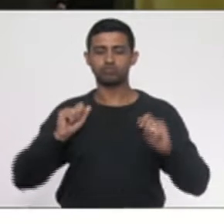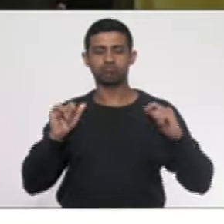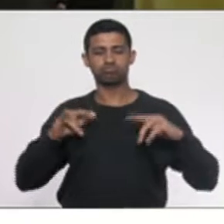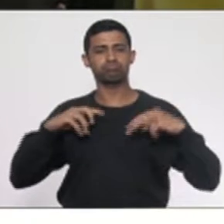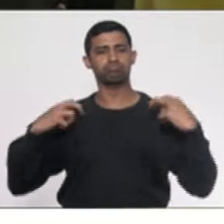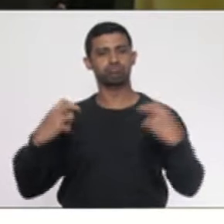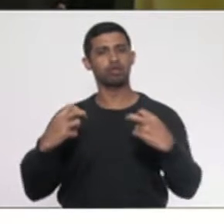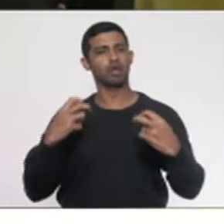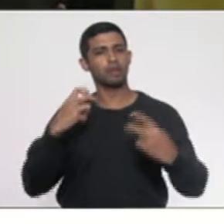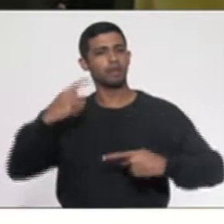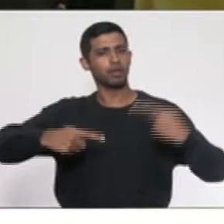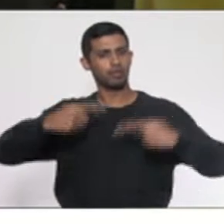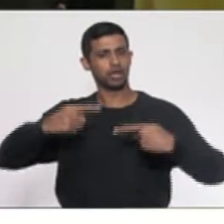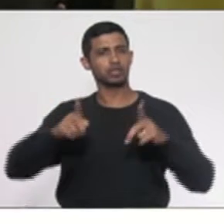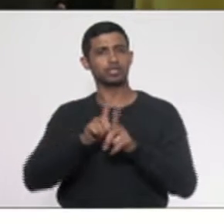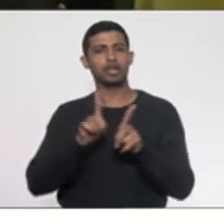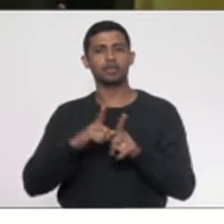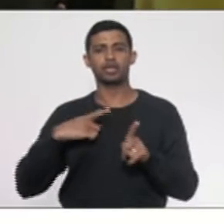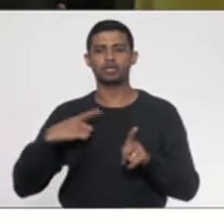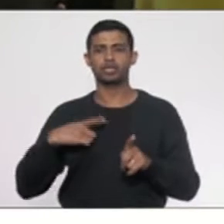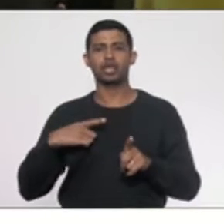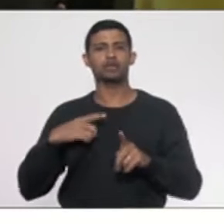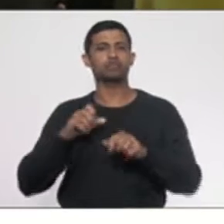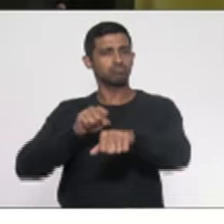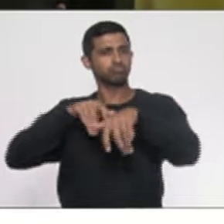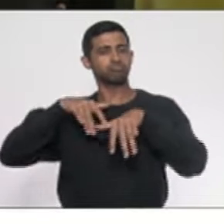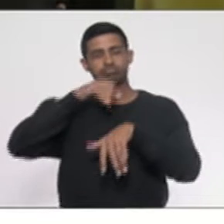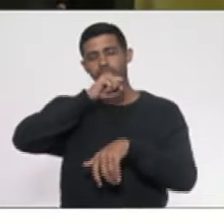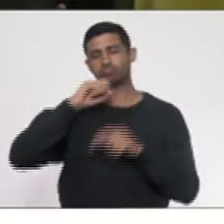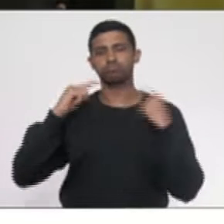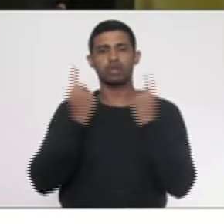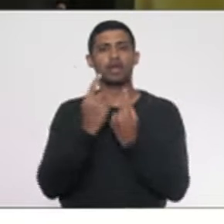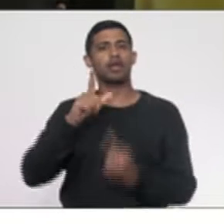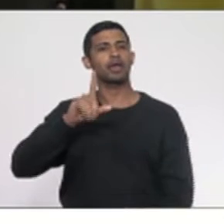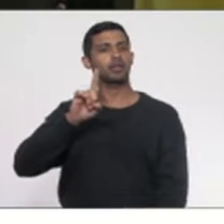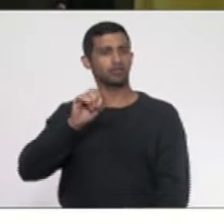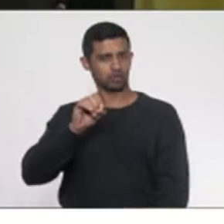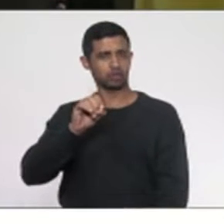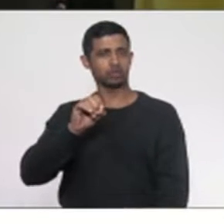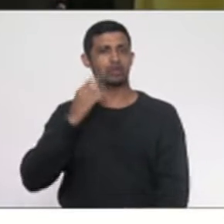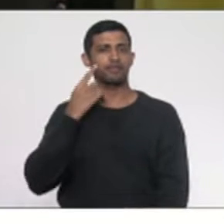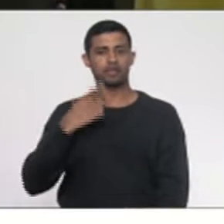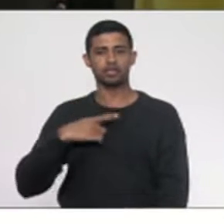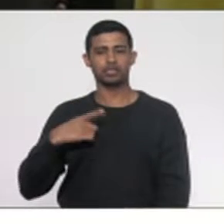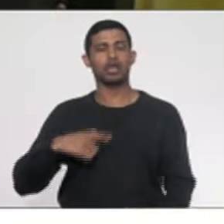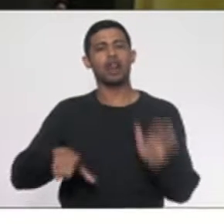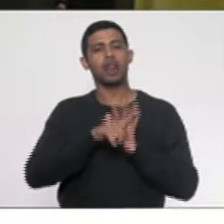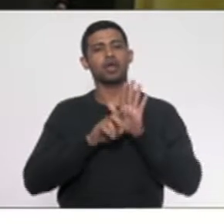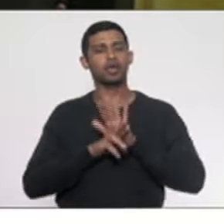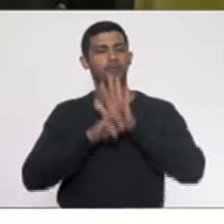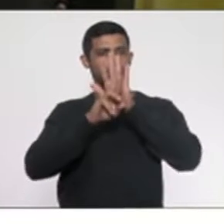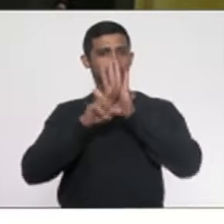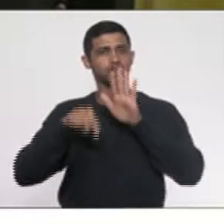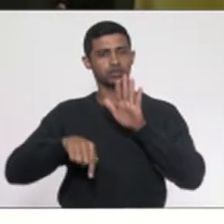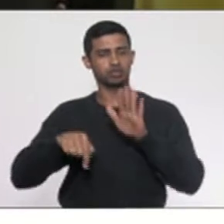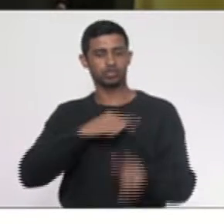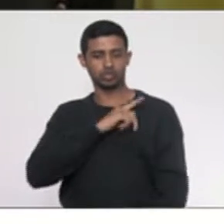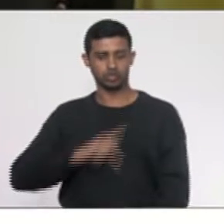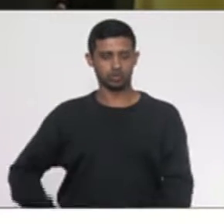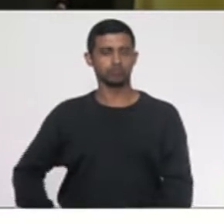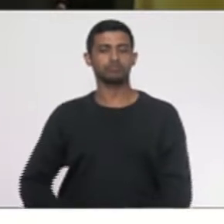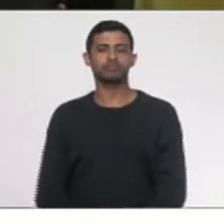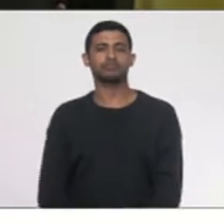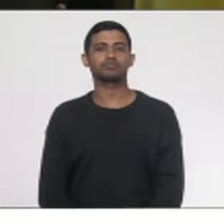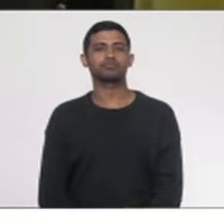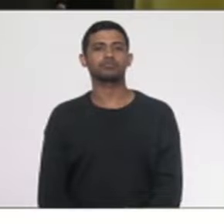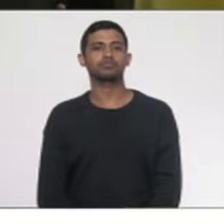ampliando o escopo das audiências públicas sobre a LDO. Além de representantes da Casa Civil, da Secretaria de Fazenda, como obrigação